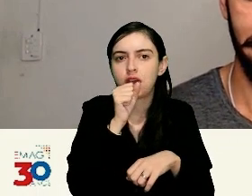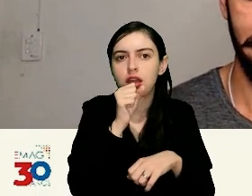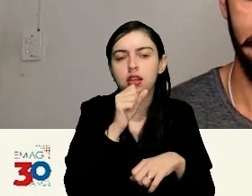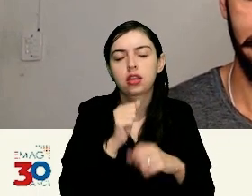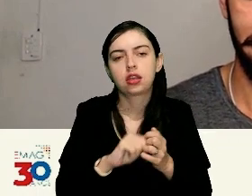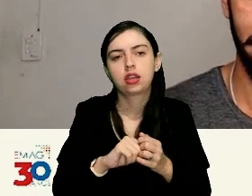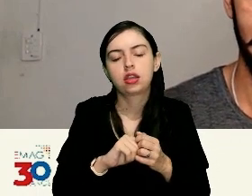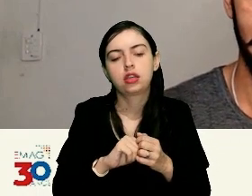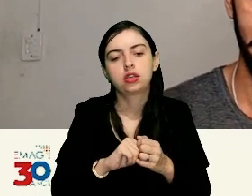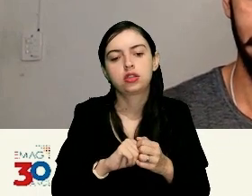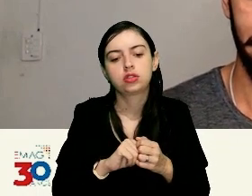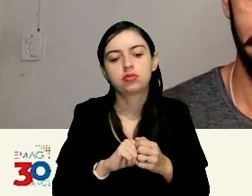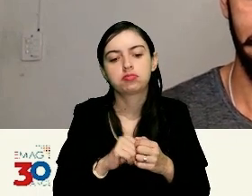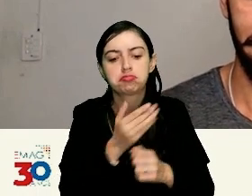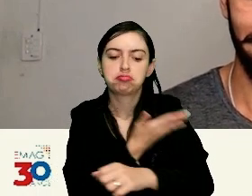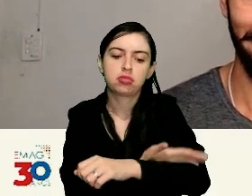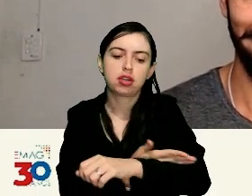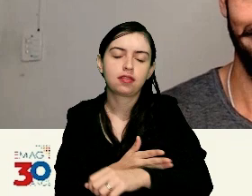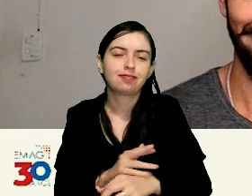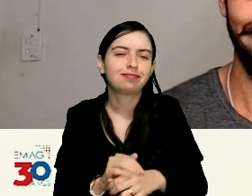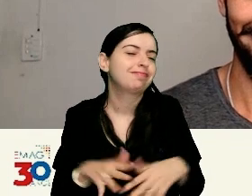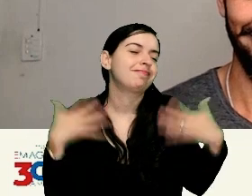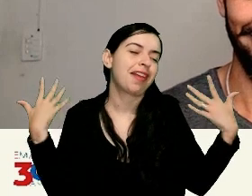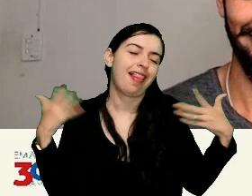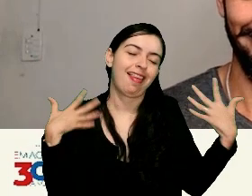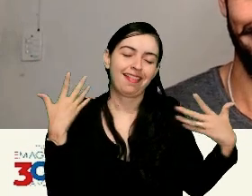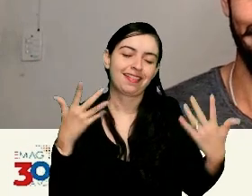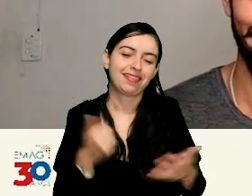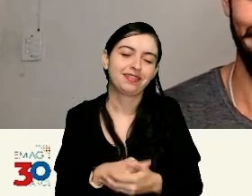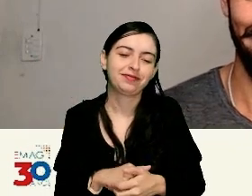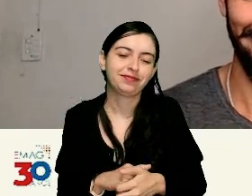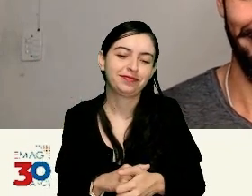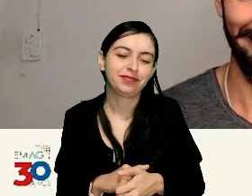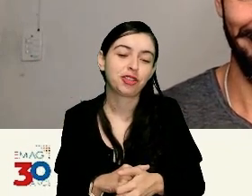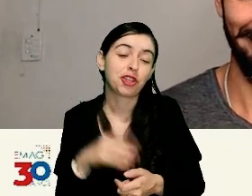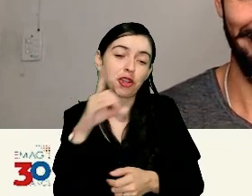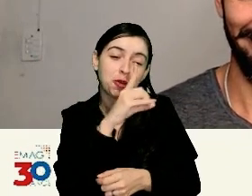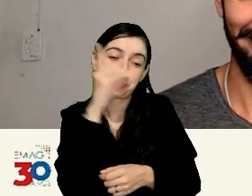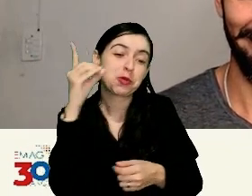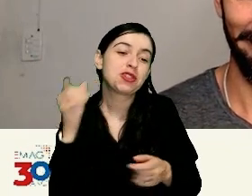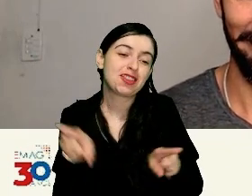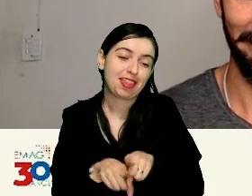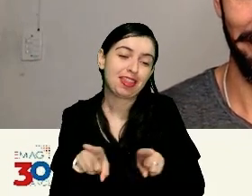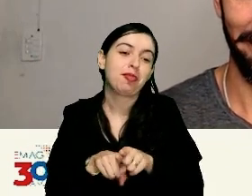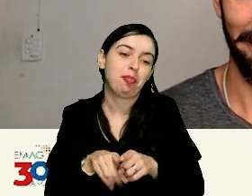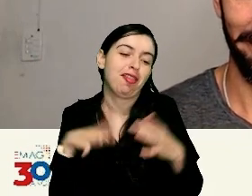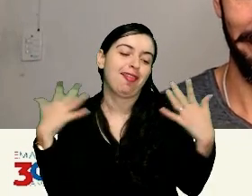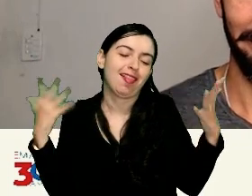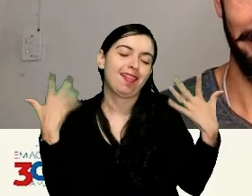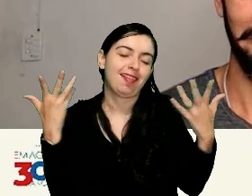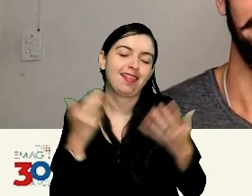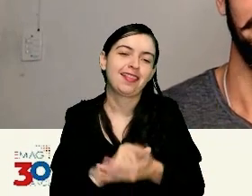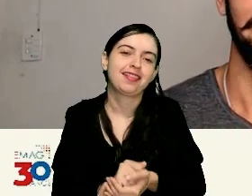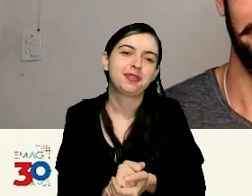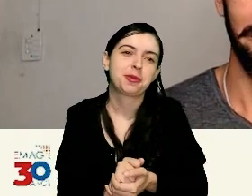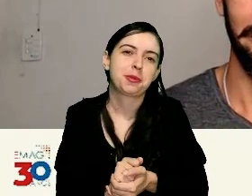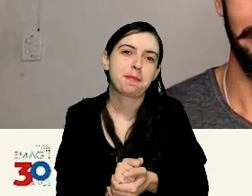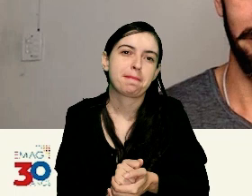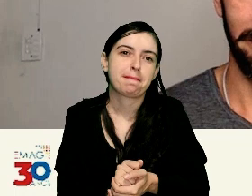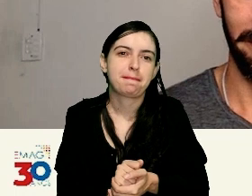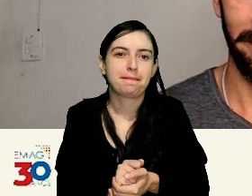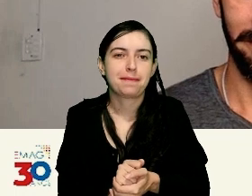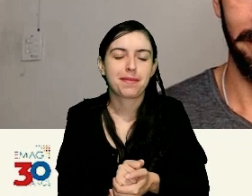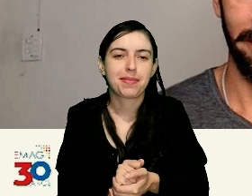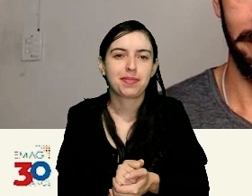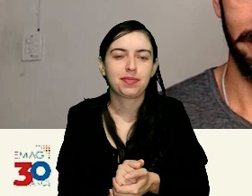branco, bastante alegre, como o dia vai ser. Então, vou